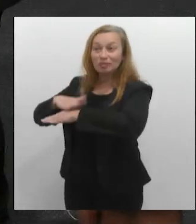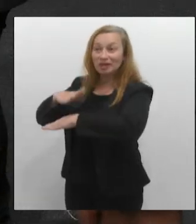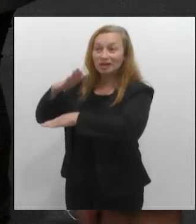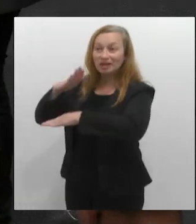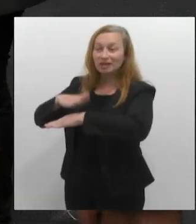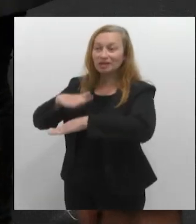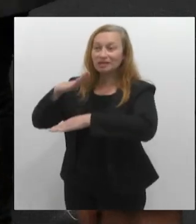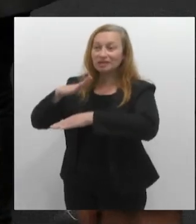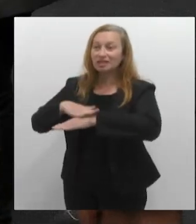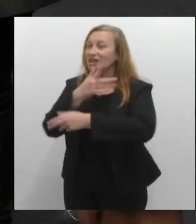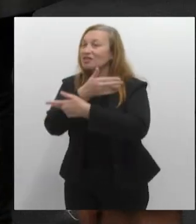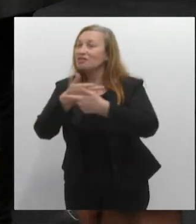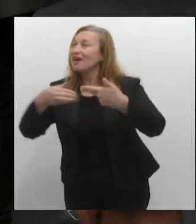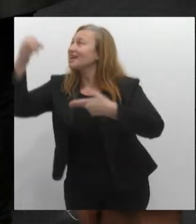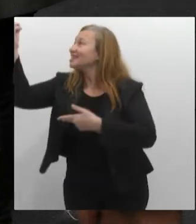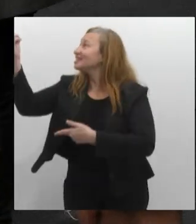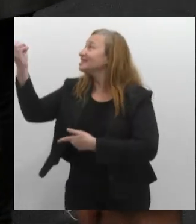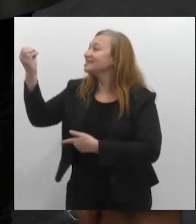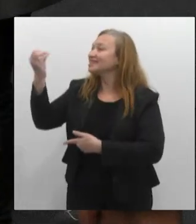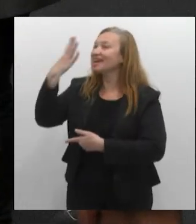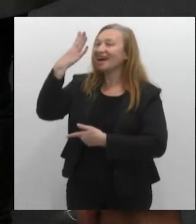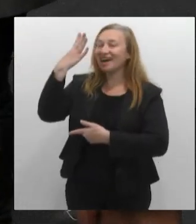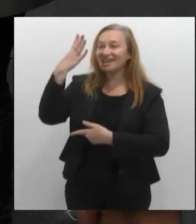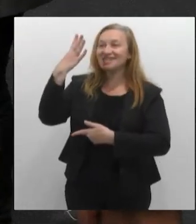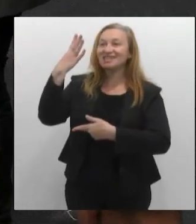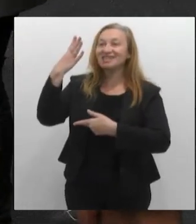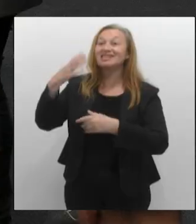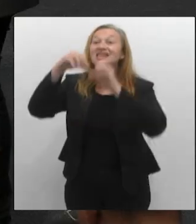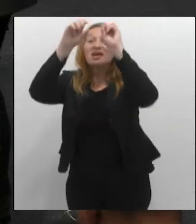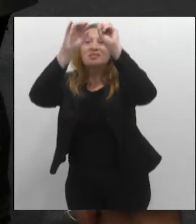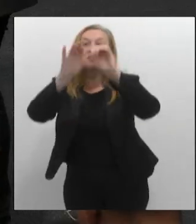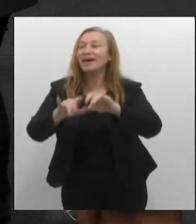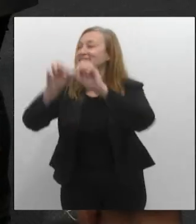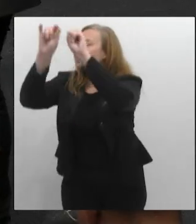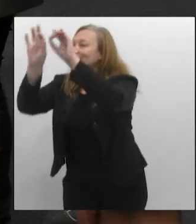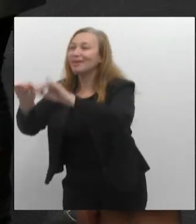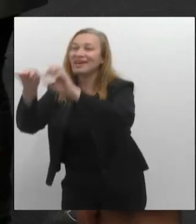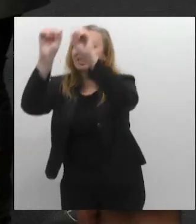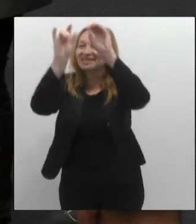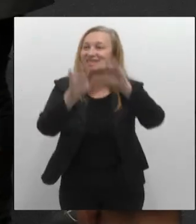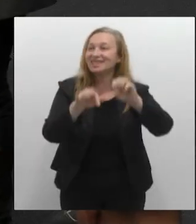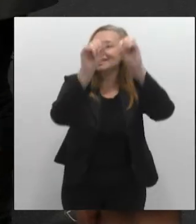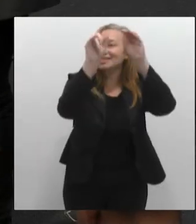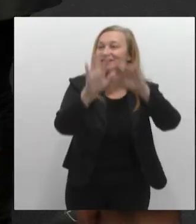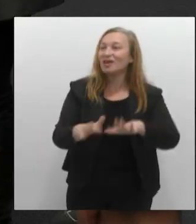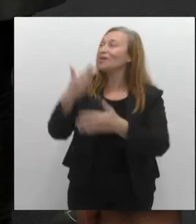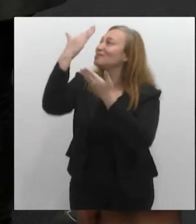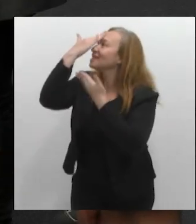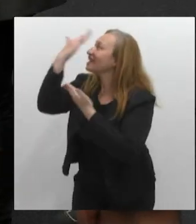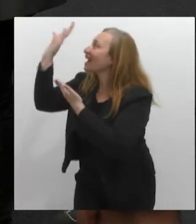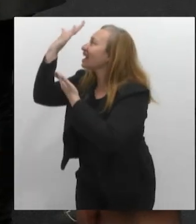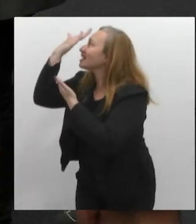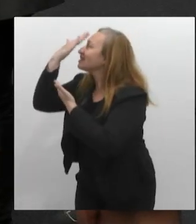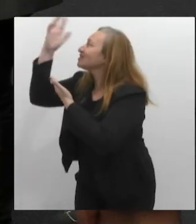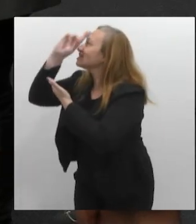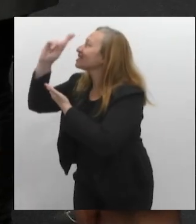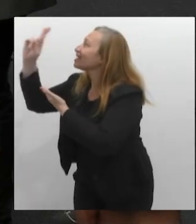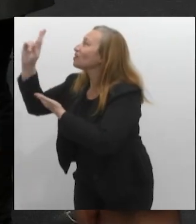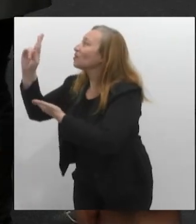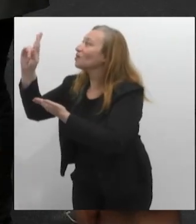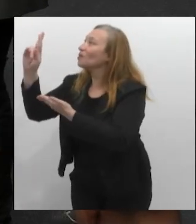tantas graças, tantos benefícios. Obrigado, Senhor e